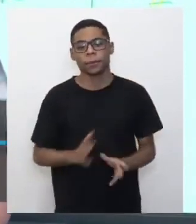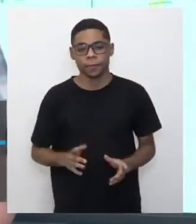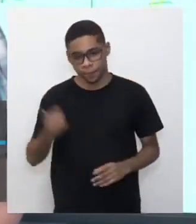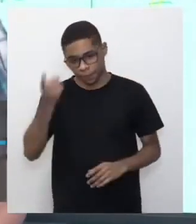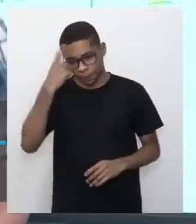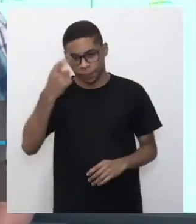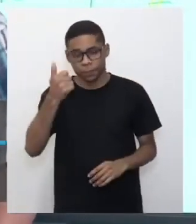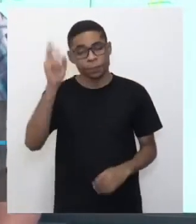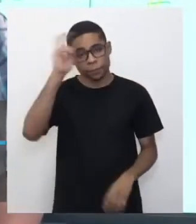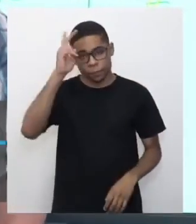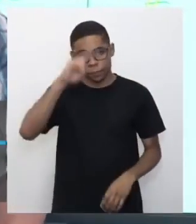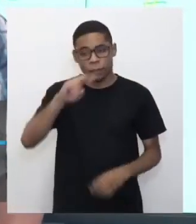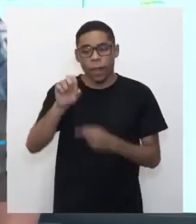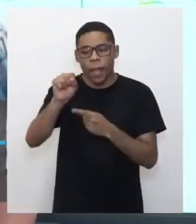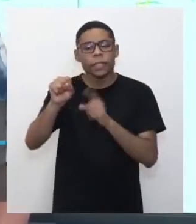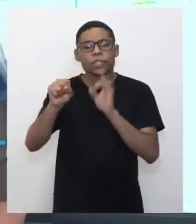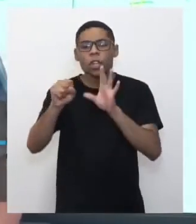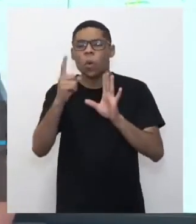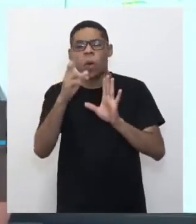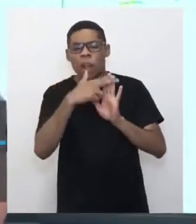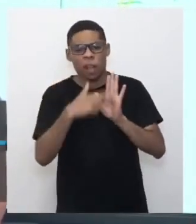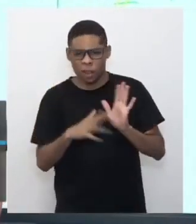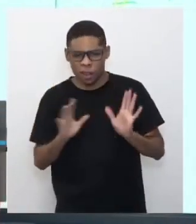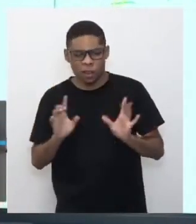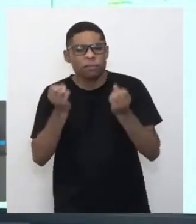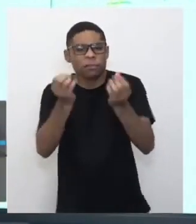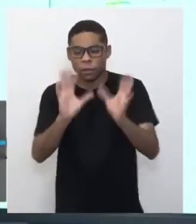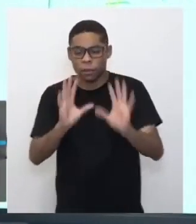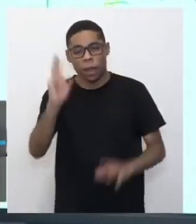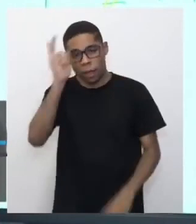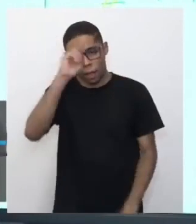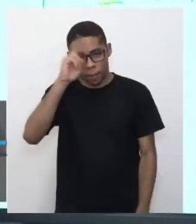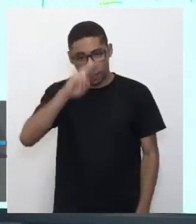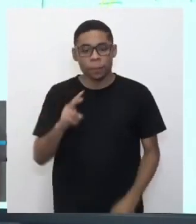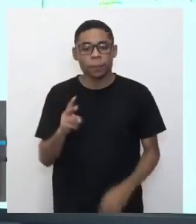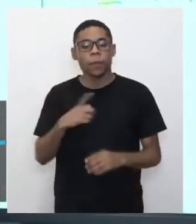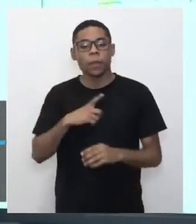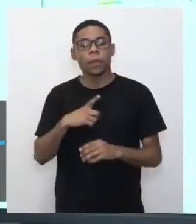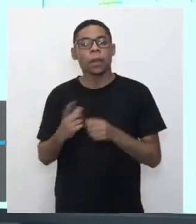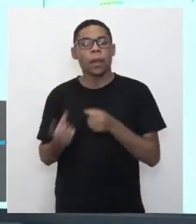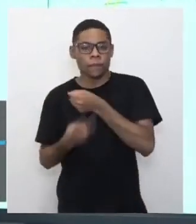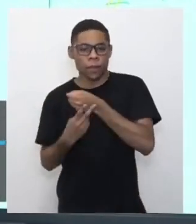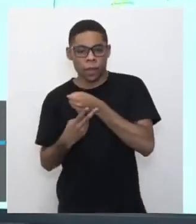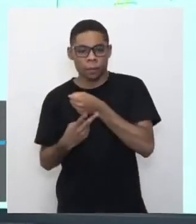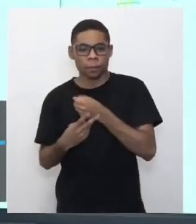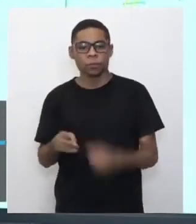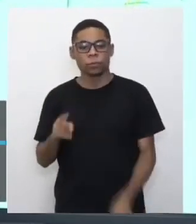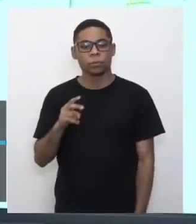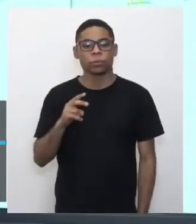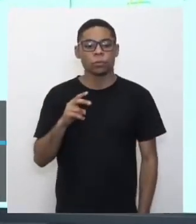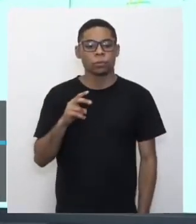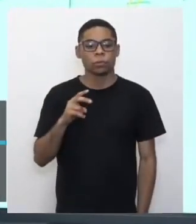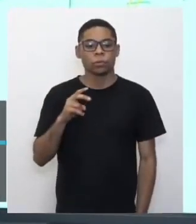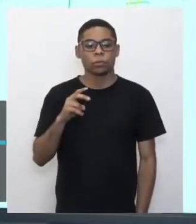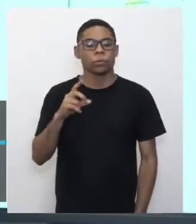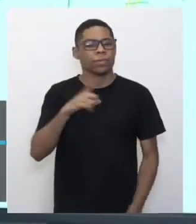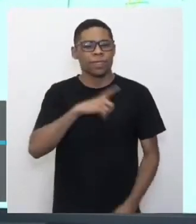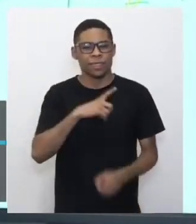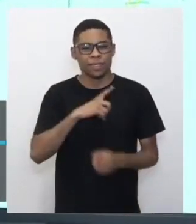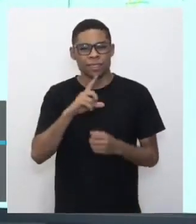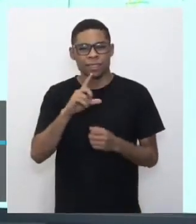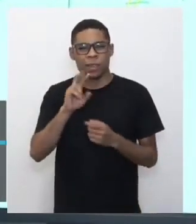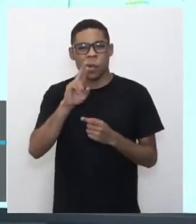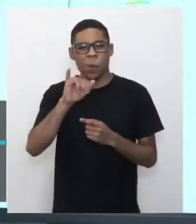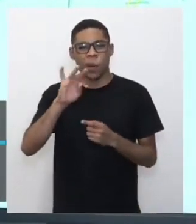Lembrando que esse S é uma das regras, né? A gente viu lá que o verbo reply precisa do IES. Então, vamos dar